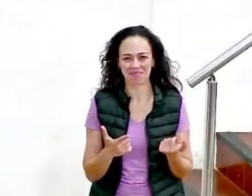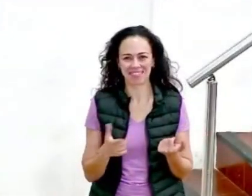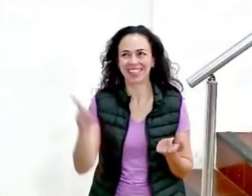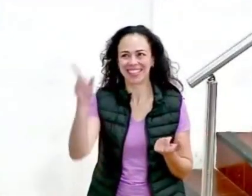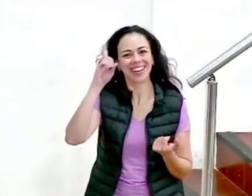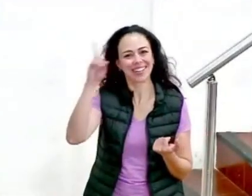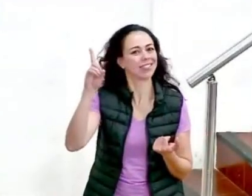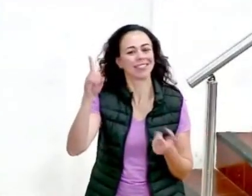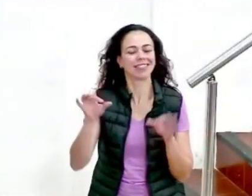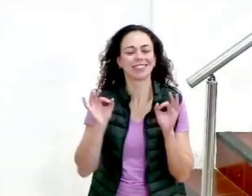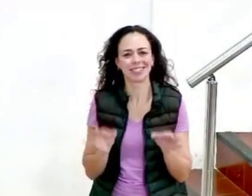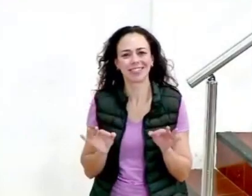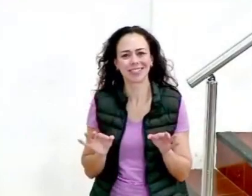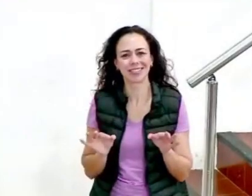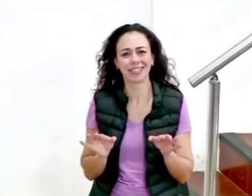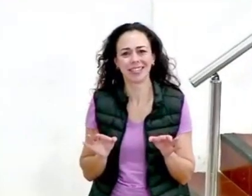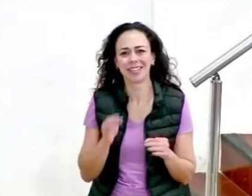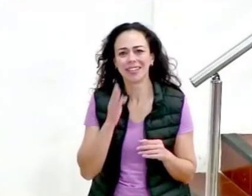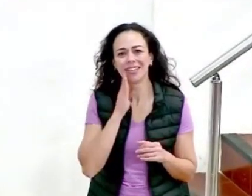que fez uma promessa para você.